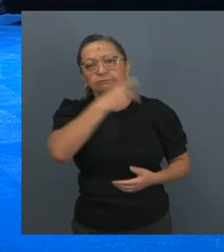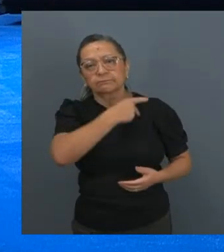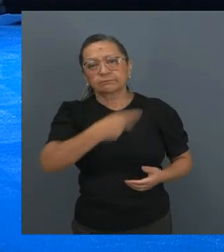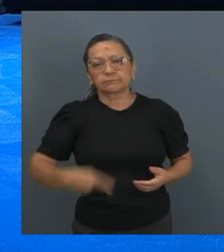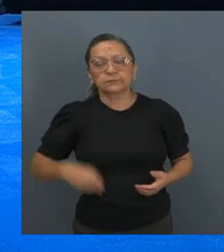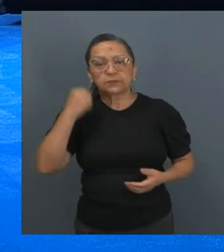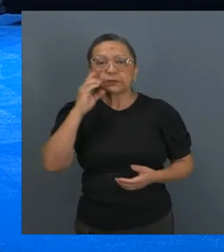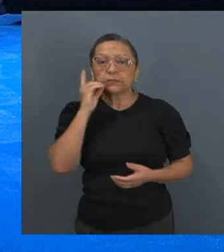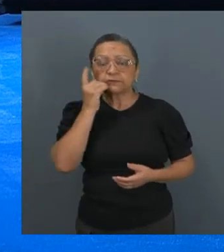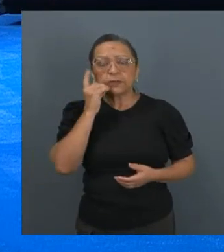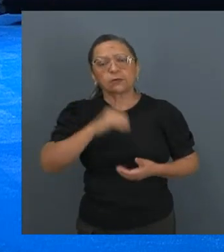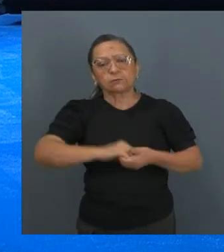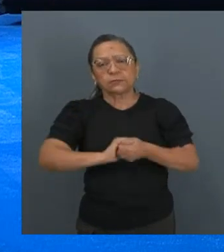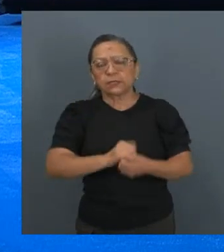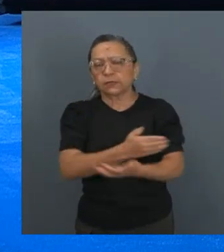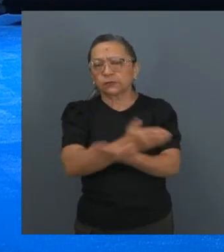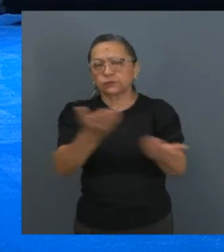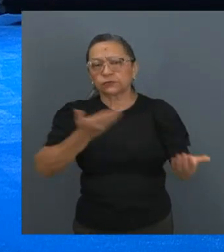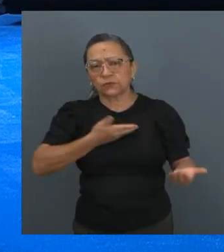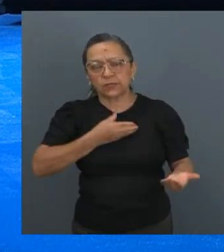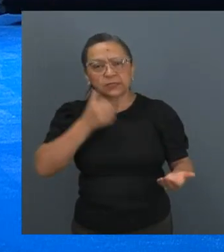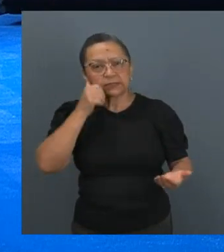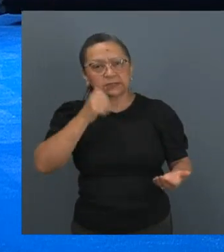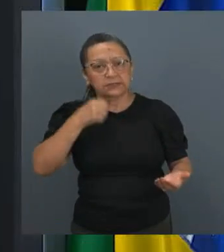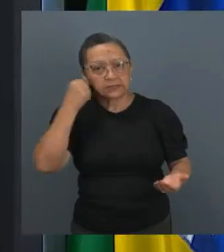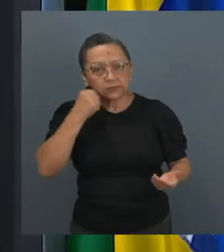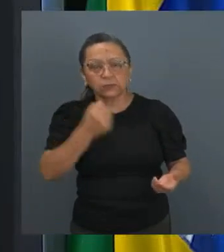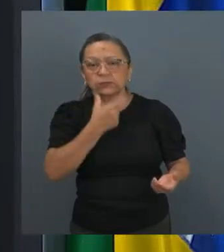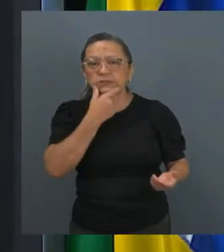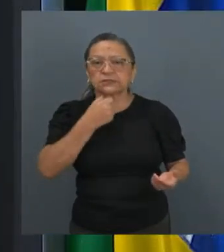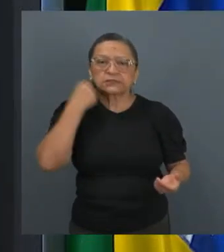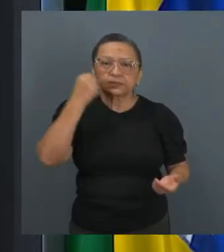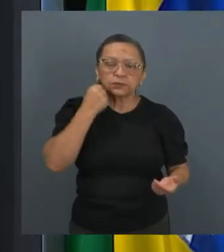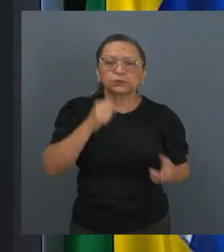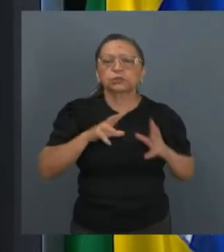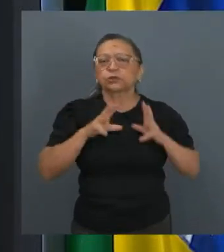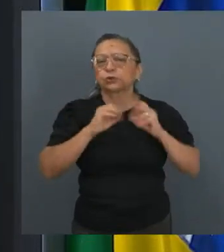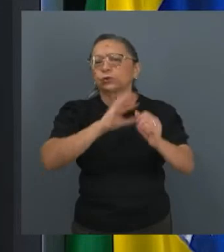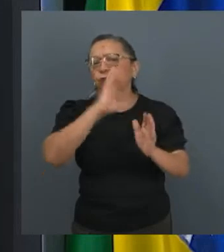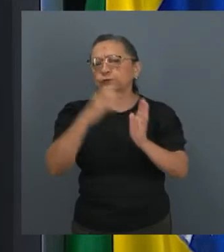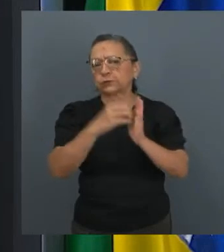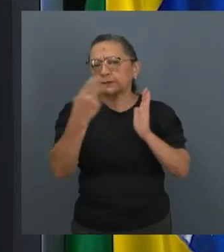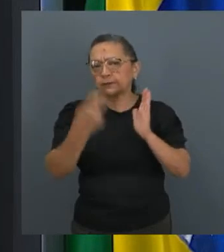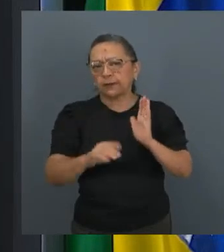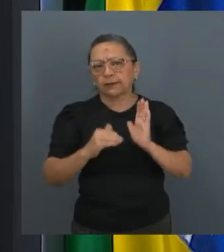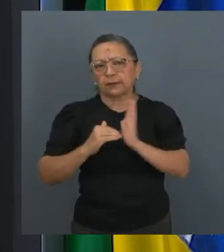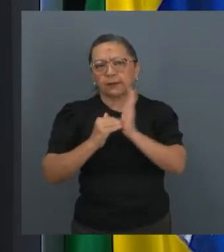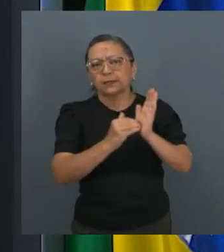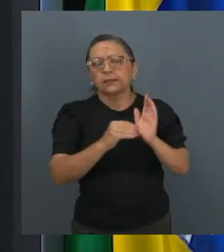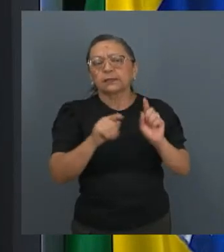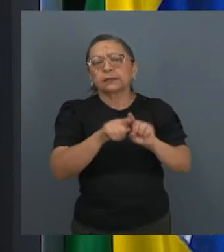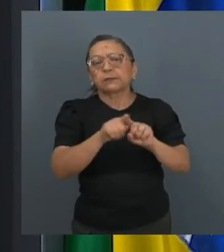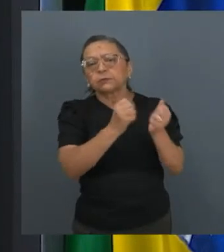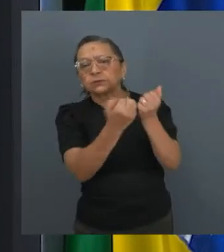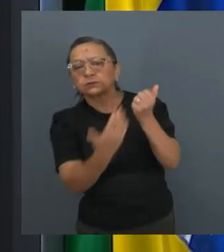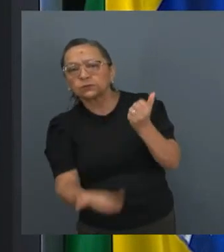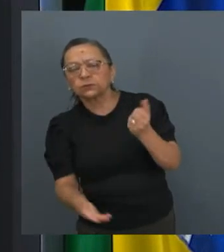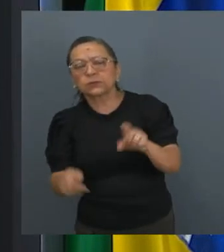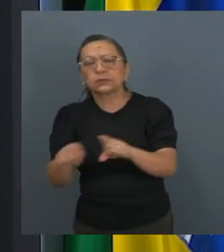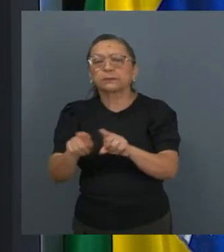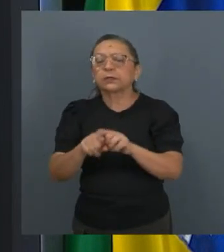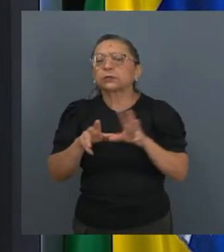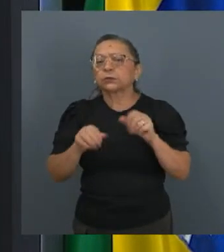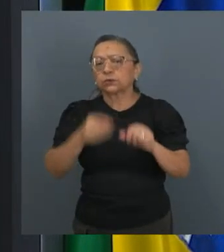Cumprimentar as colegas senadoras, colegas senadores, funcionários dessa casa, assessores e também